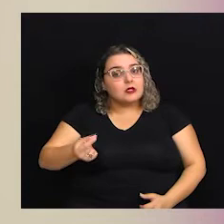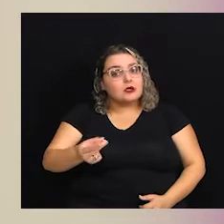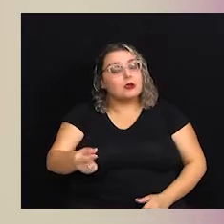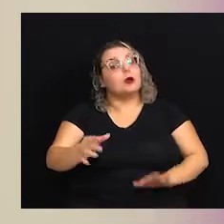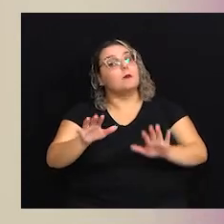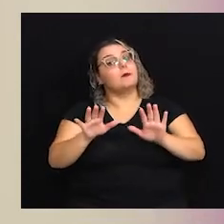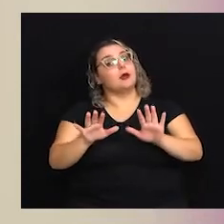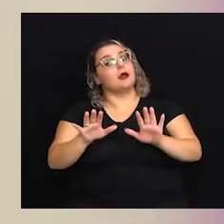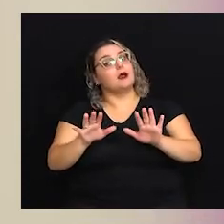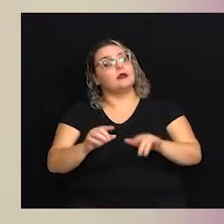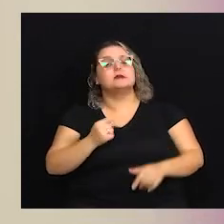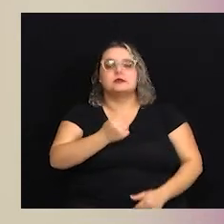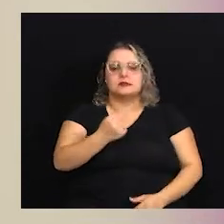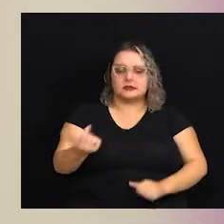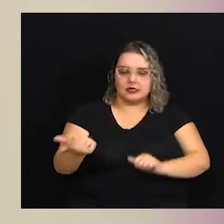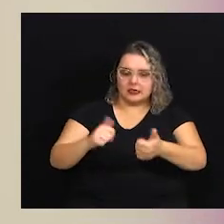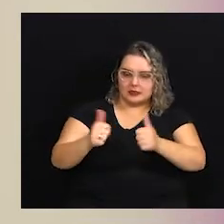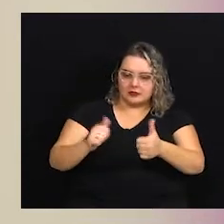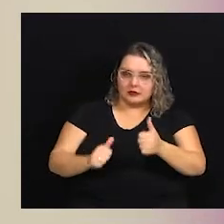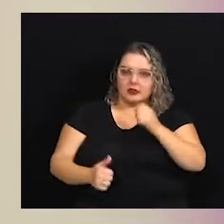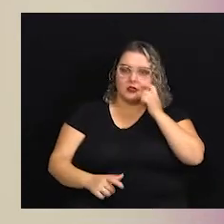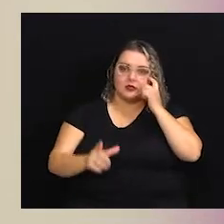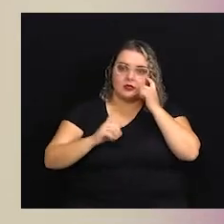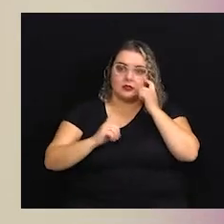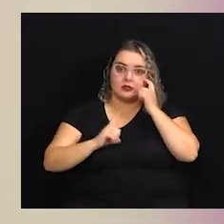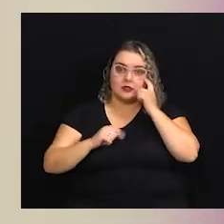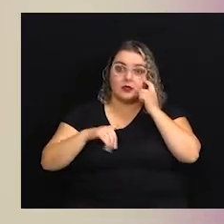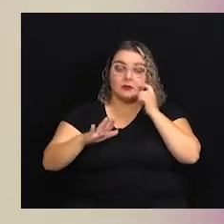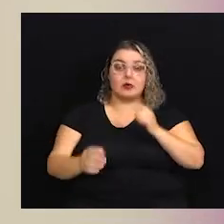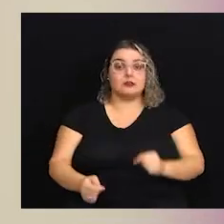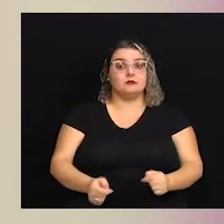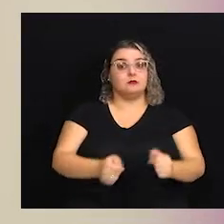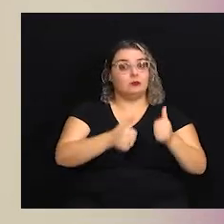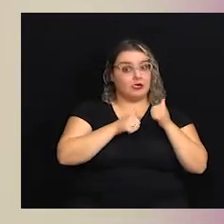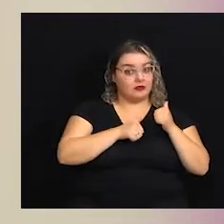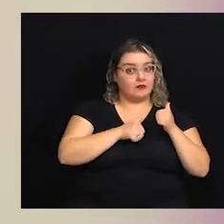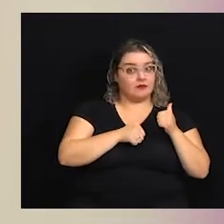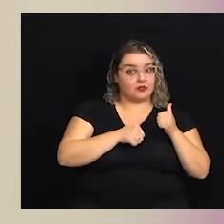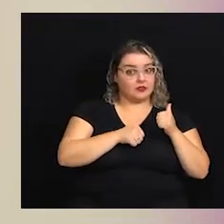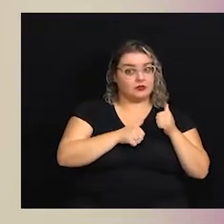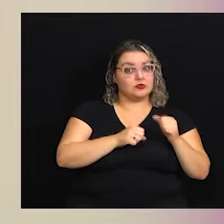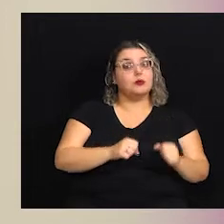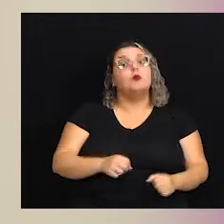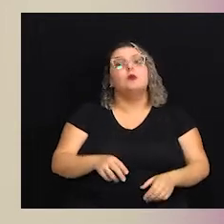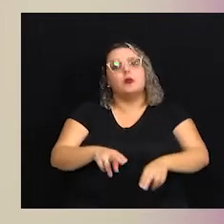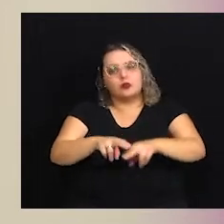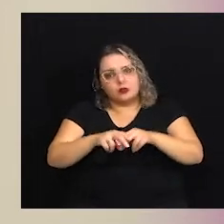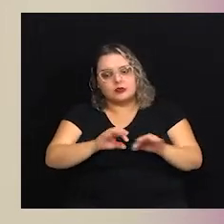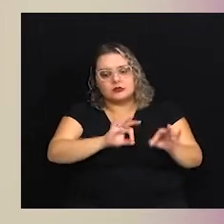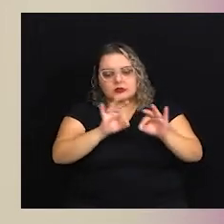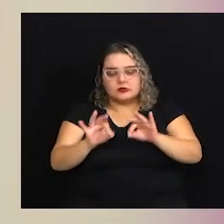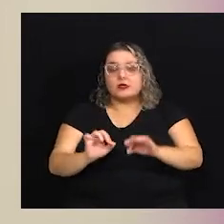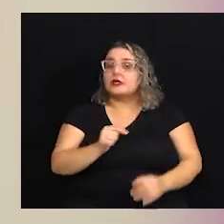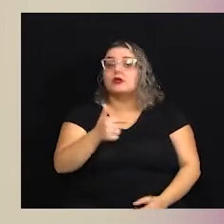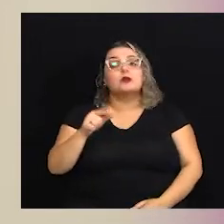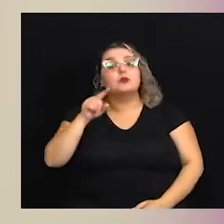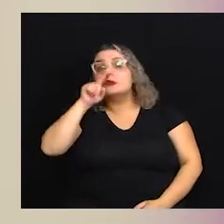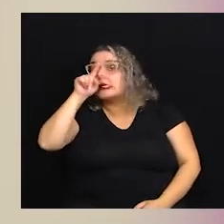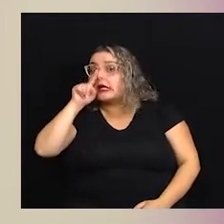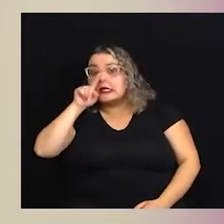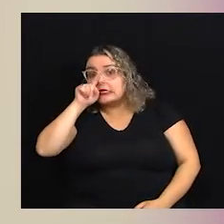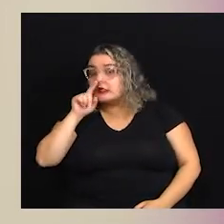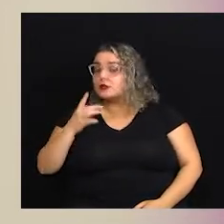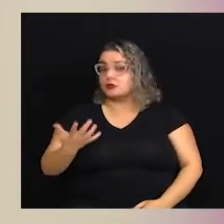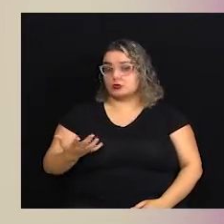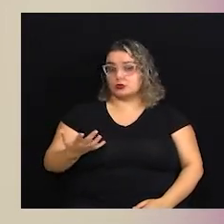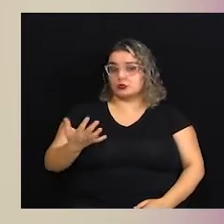toda, desde que em cada avaliação, Vivi, eu tenha mais benefício, ok? Por isso que tem que ter acompanhamento, e eu não